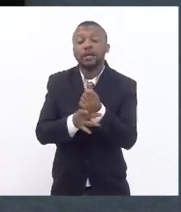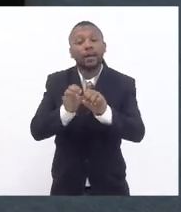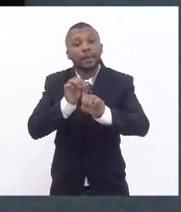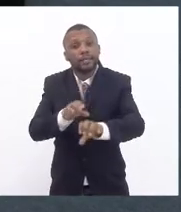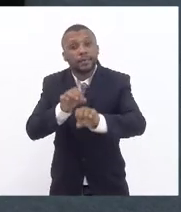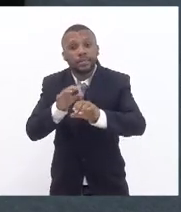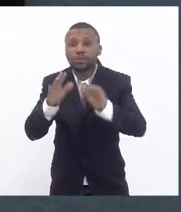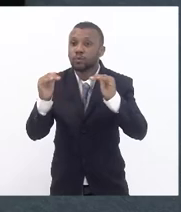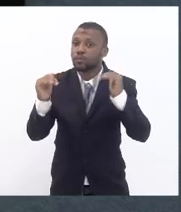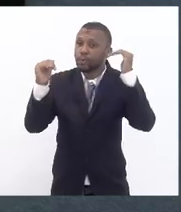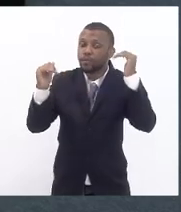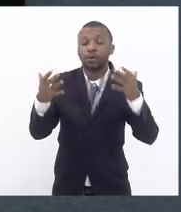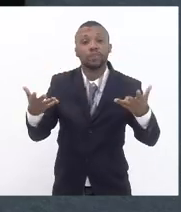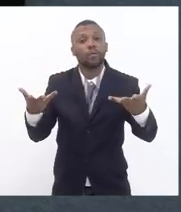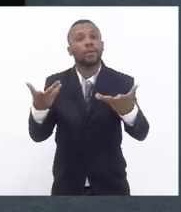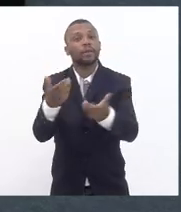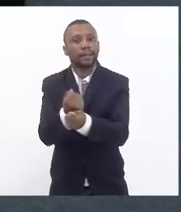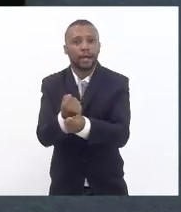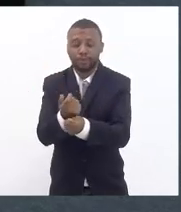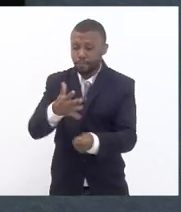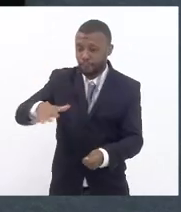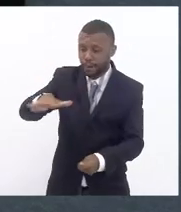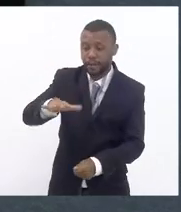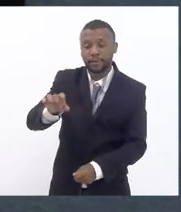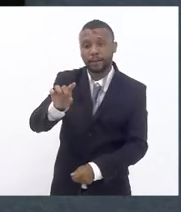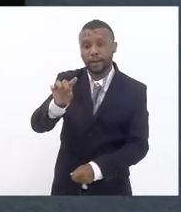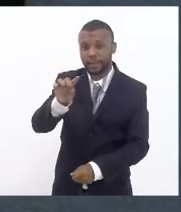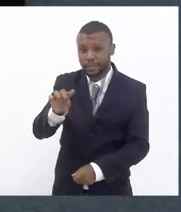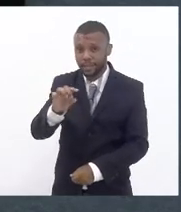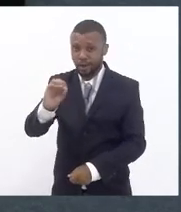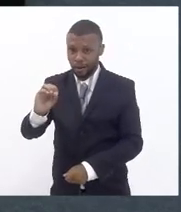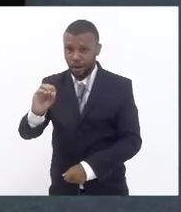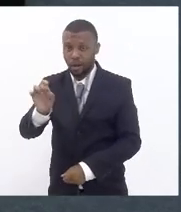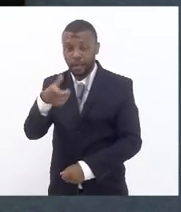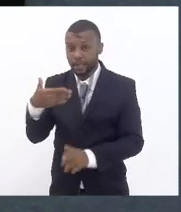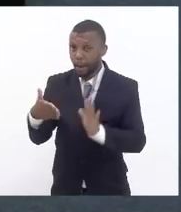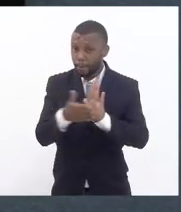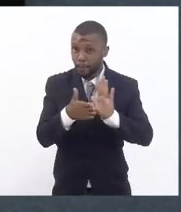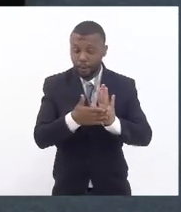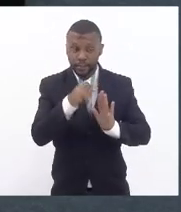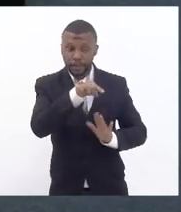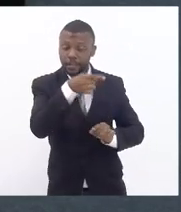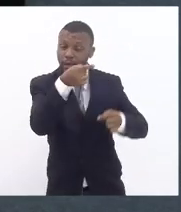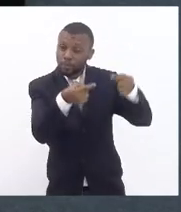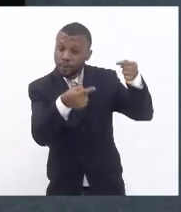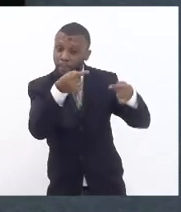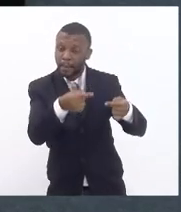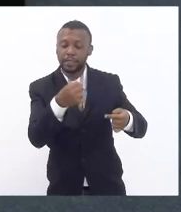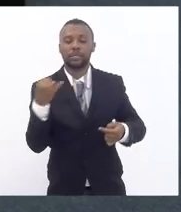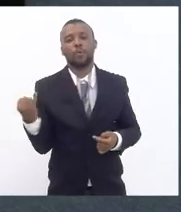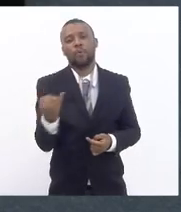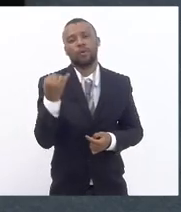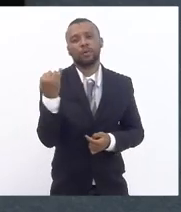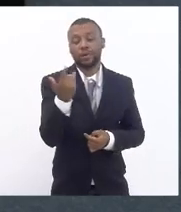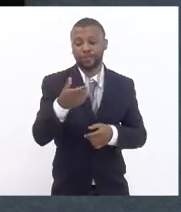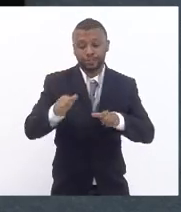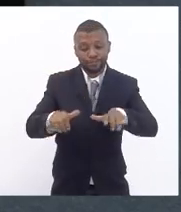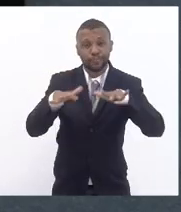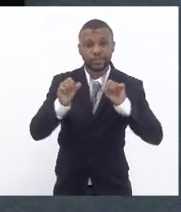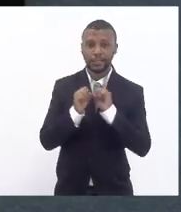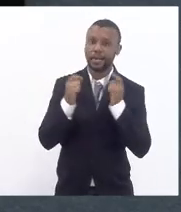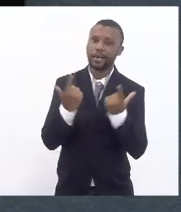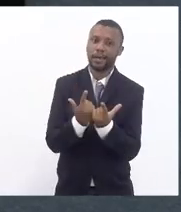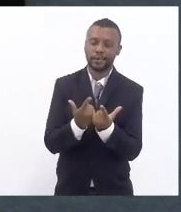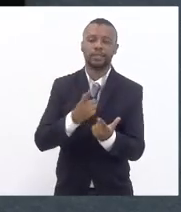na Zona Oeste. Essa é a proposta de incorporação que eles trazem e esse é um debate fundamental dessa casa enfrentar. Não